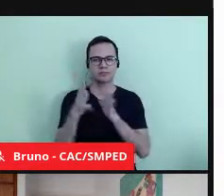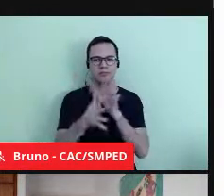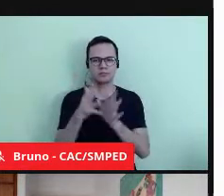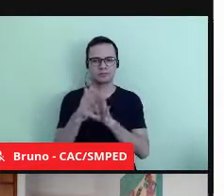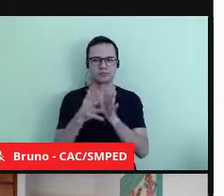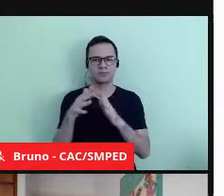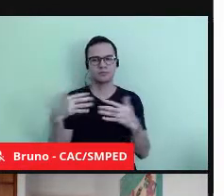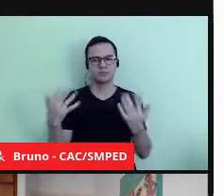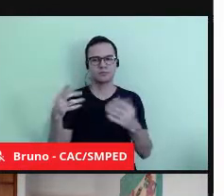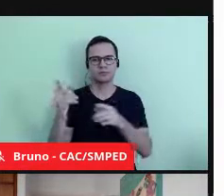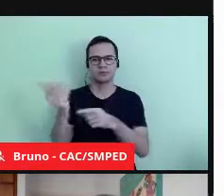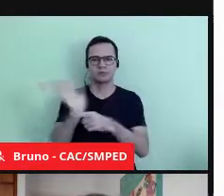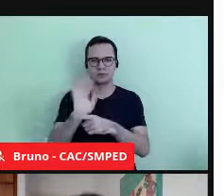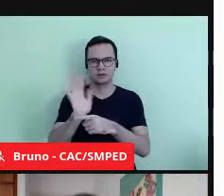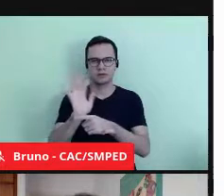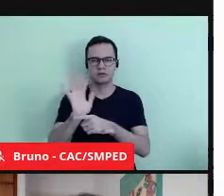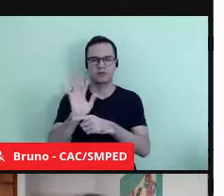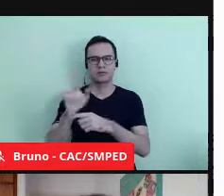para a gente,